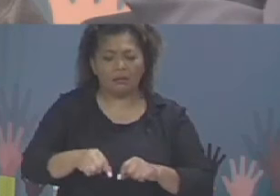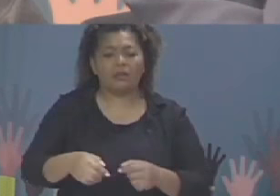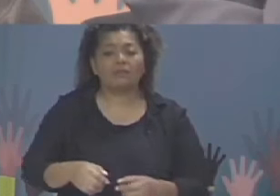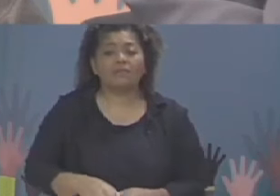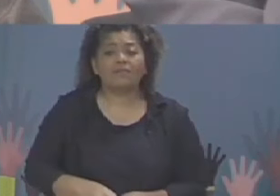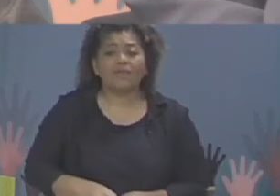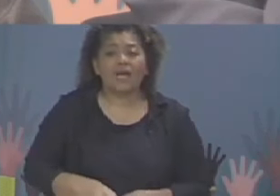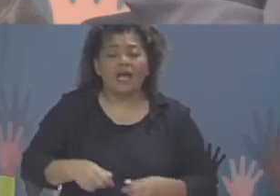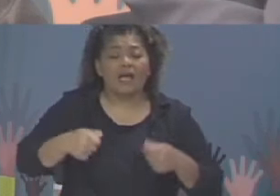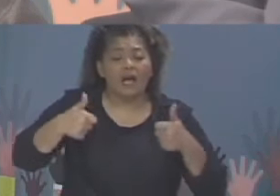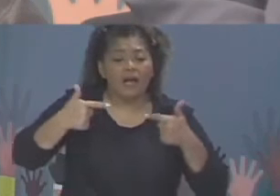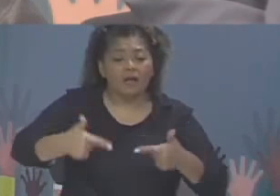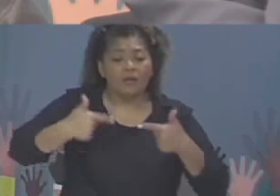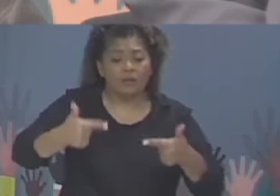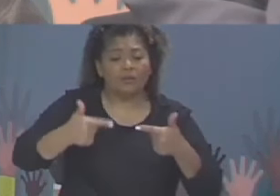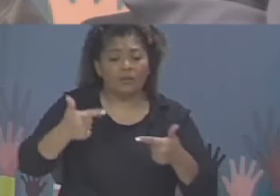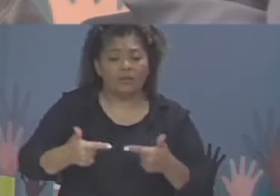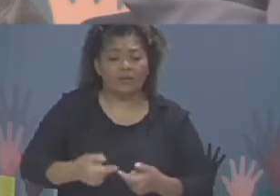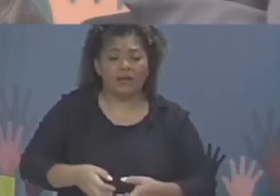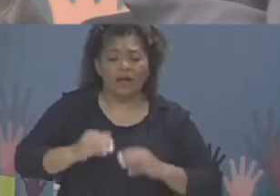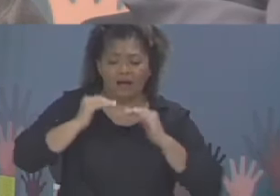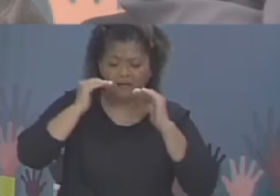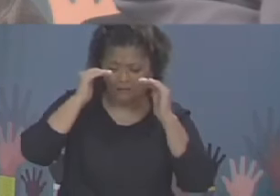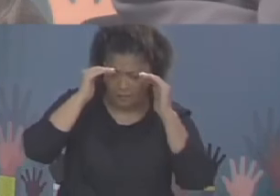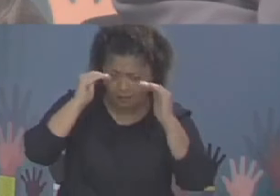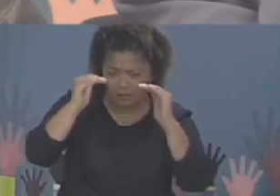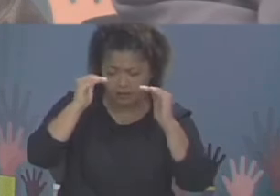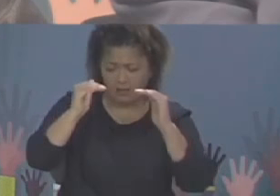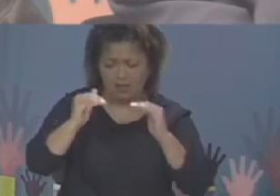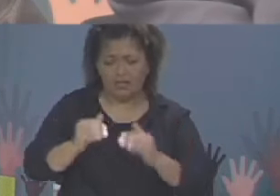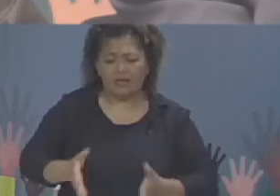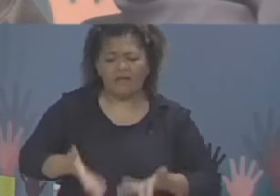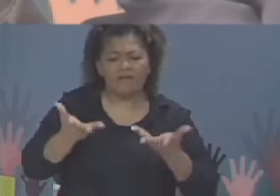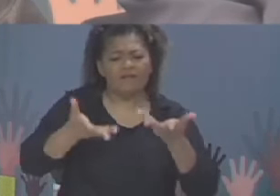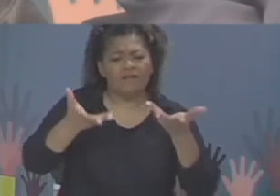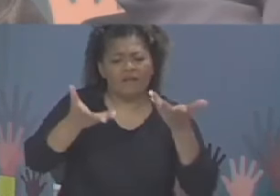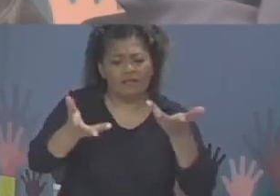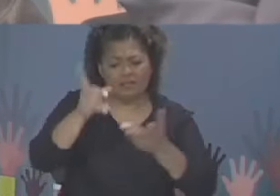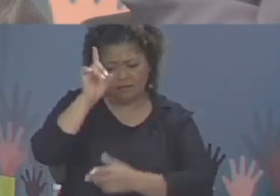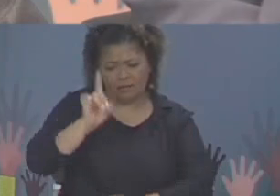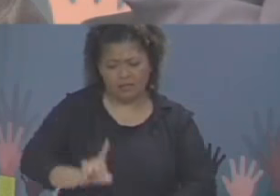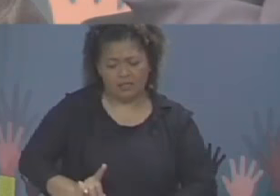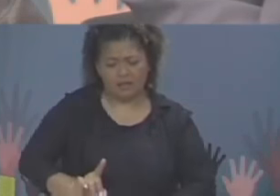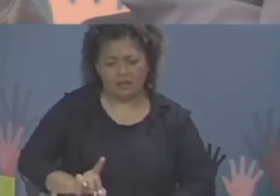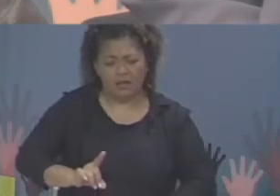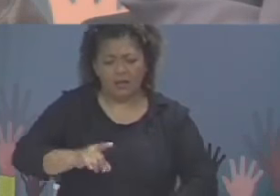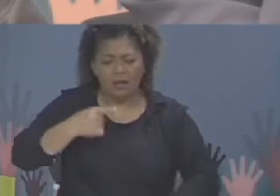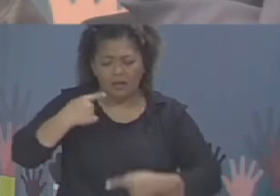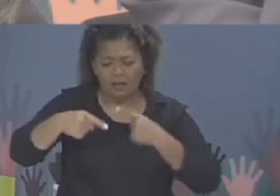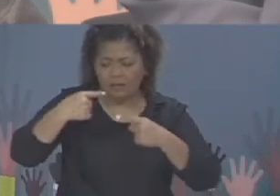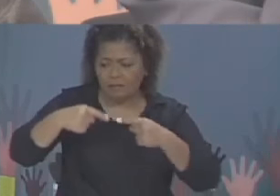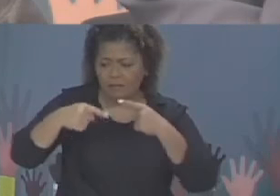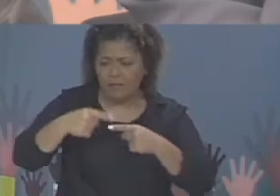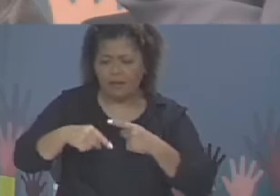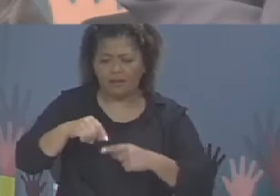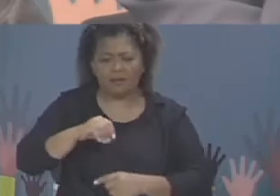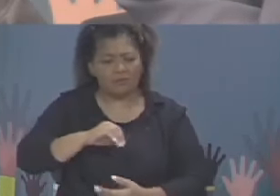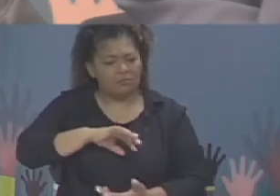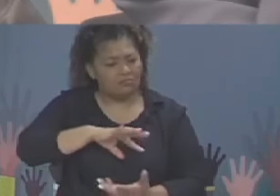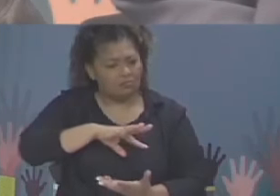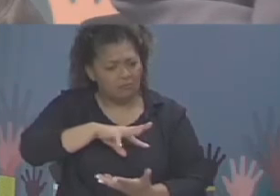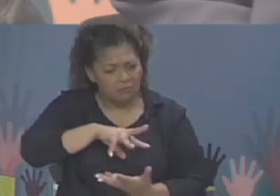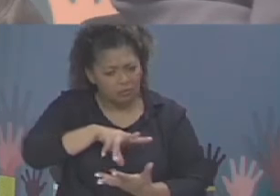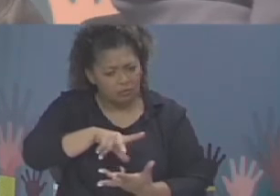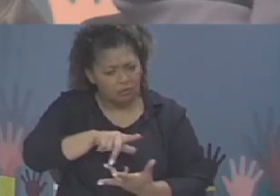direitos, garantir a efetivação da participação dos profissionais da psicologia nas políticas públicas, por exemplo, SUAS e o SUS. E